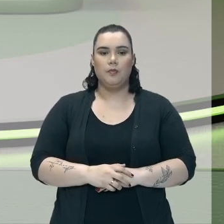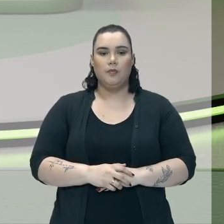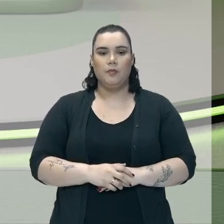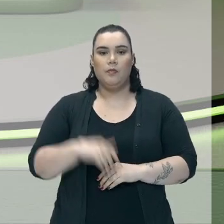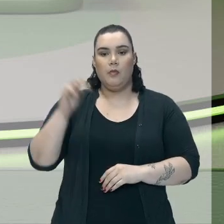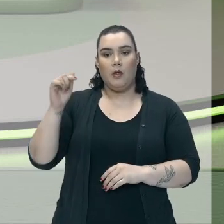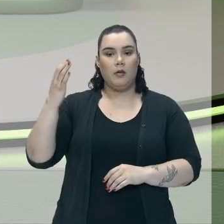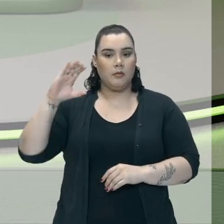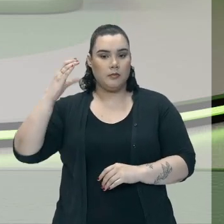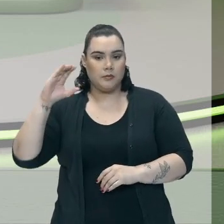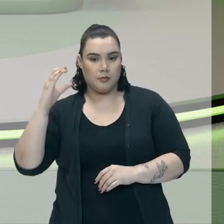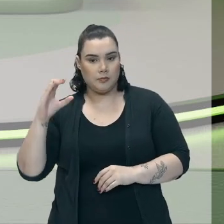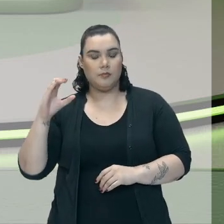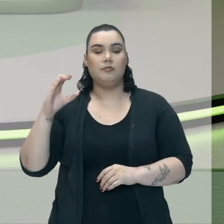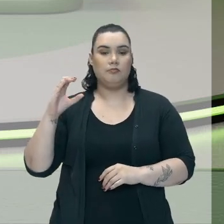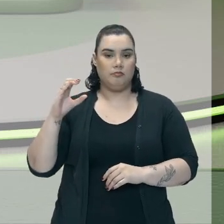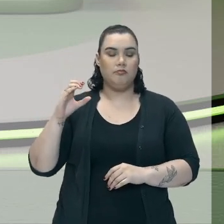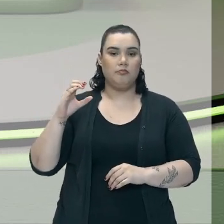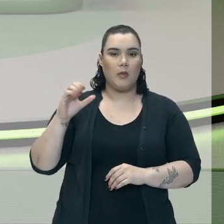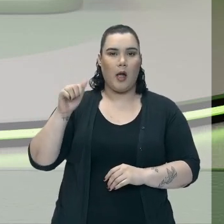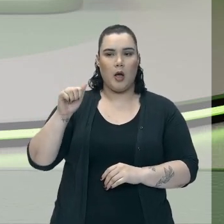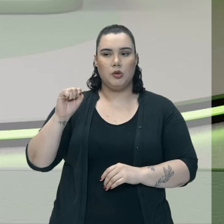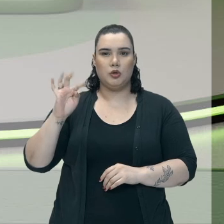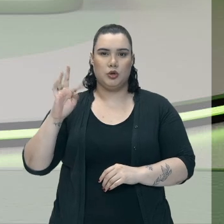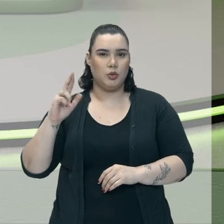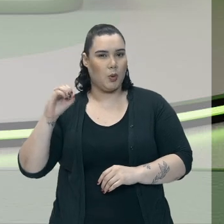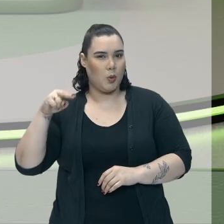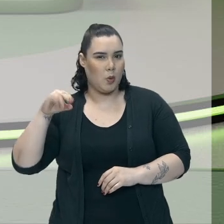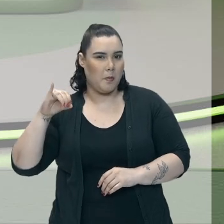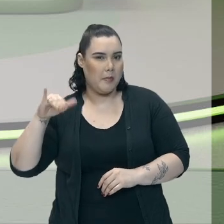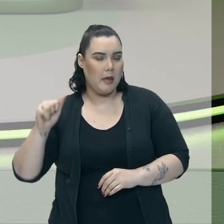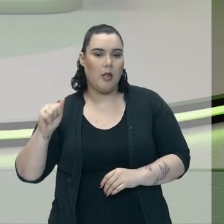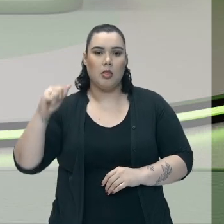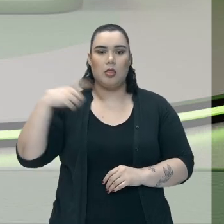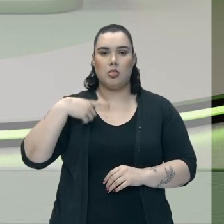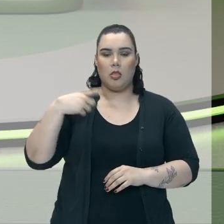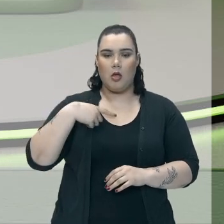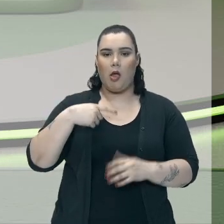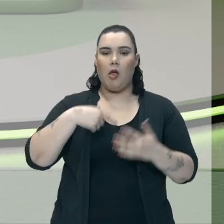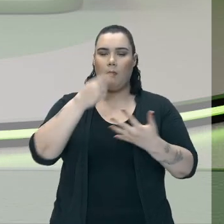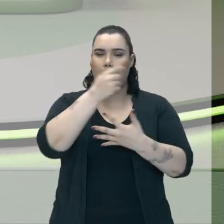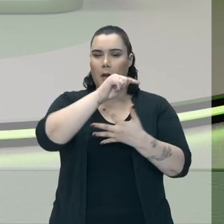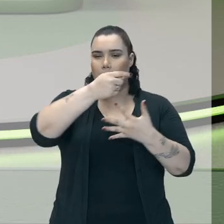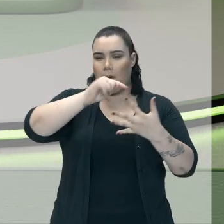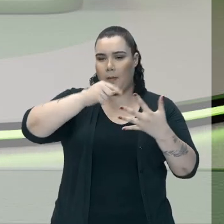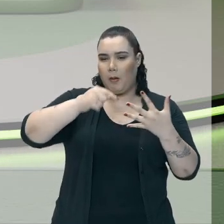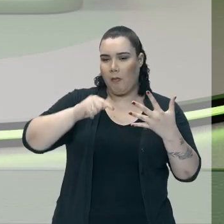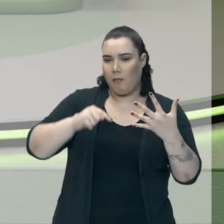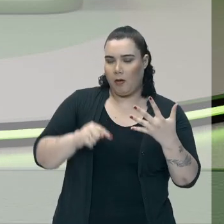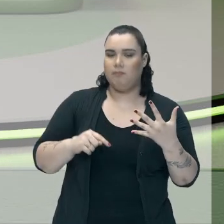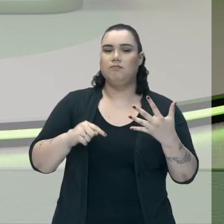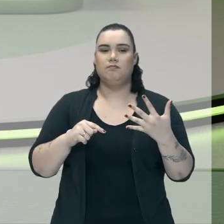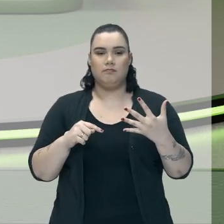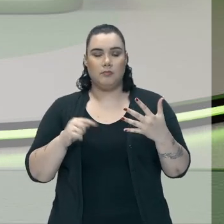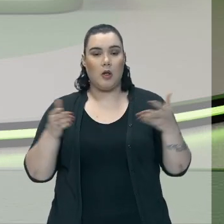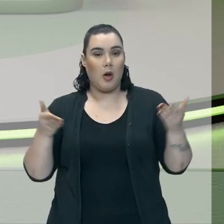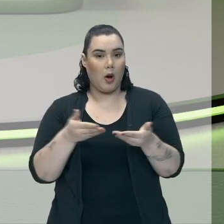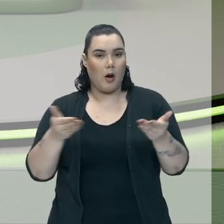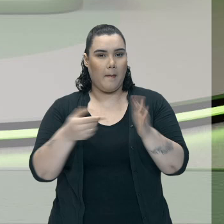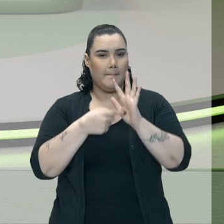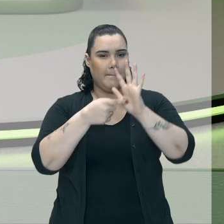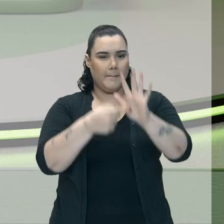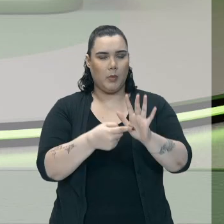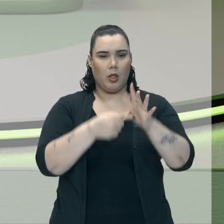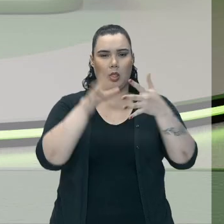essa ciência, que é a astronomia, ela está dividida em vários outros ramos. E a gente vai